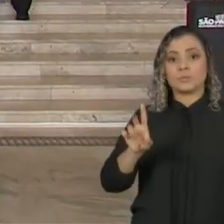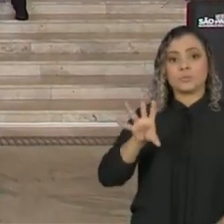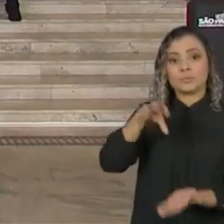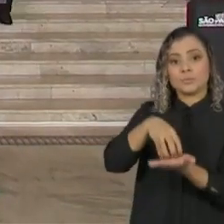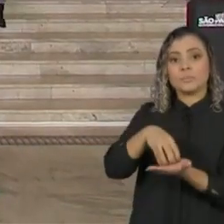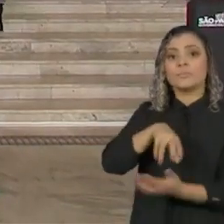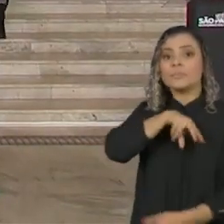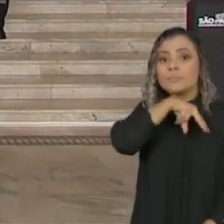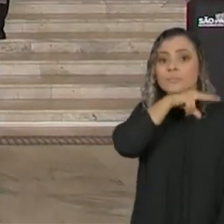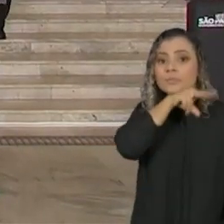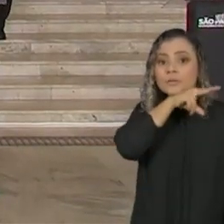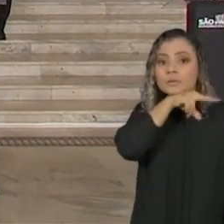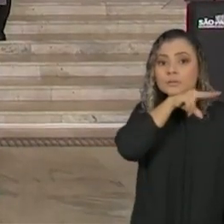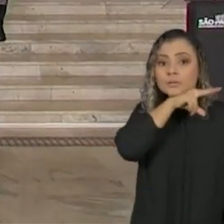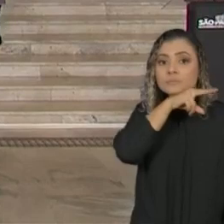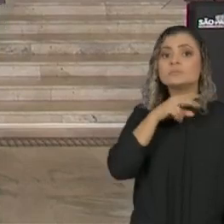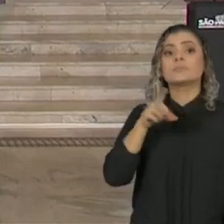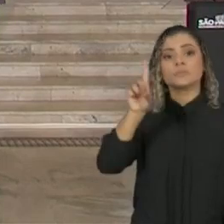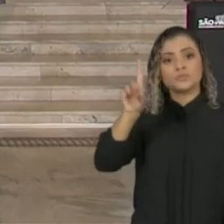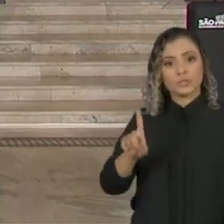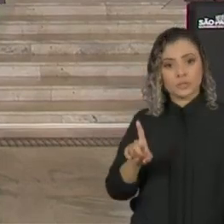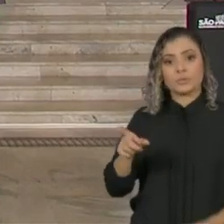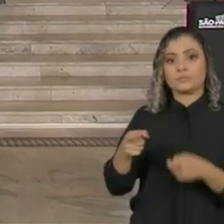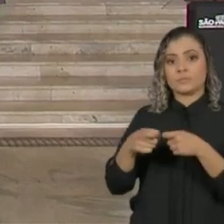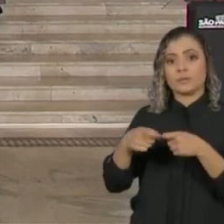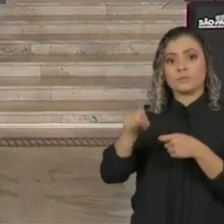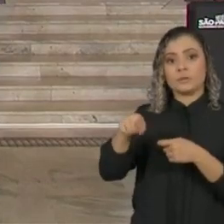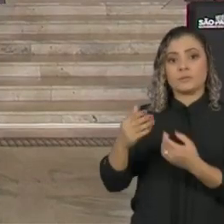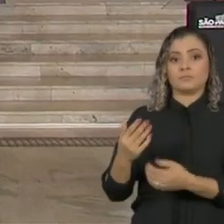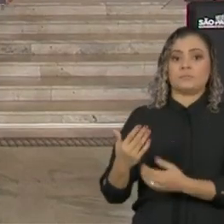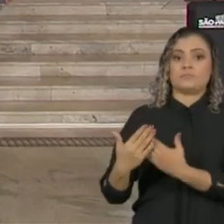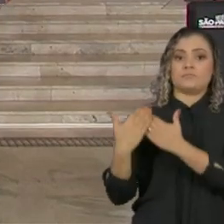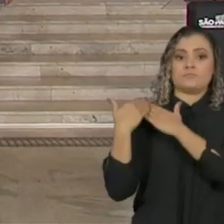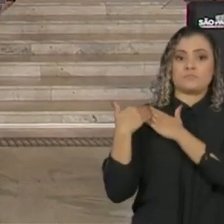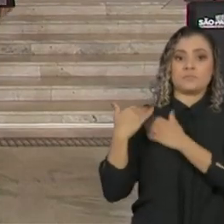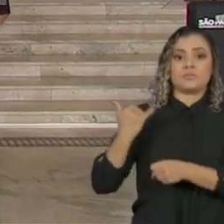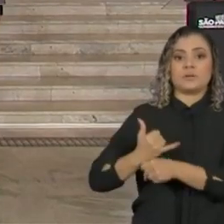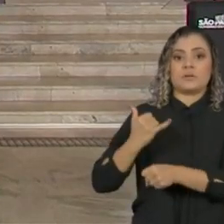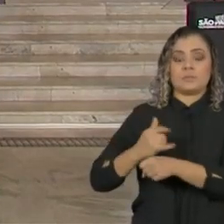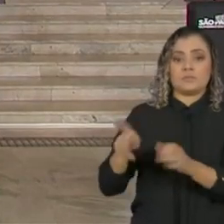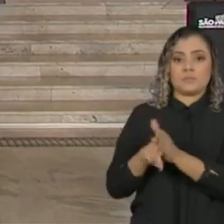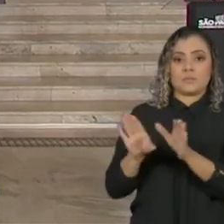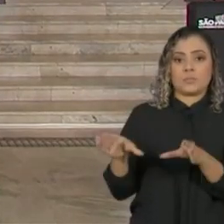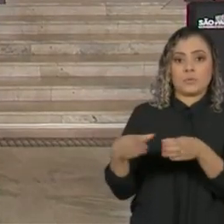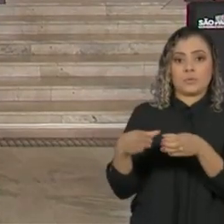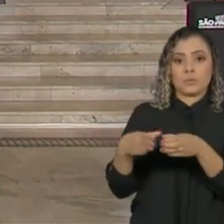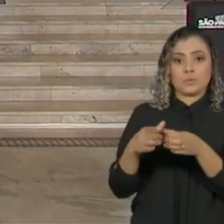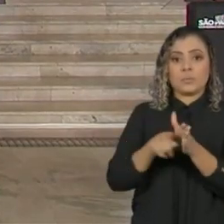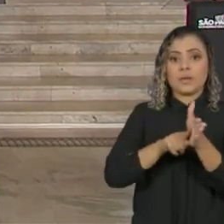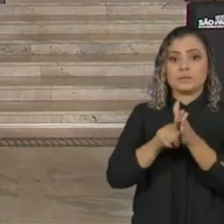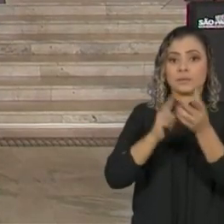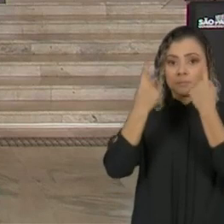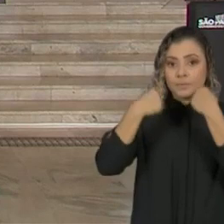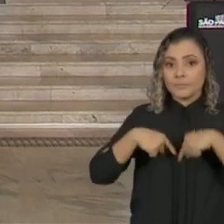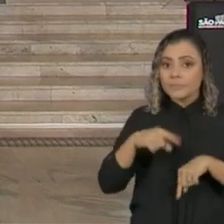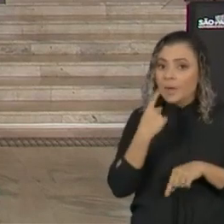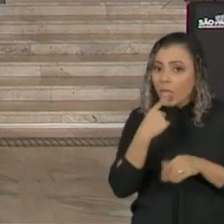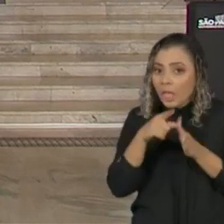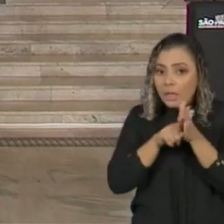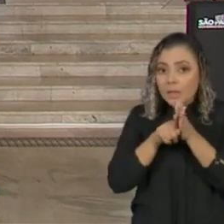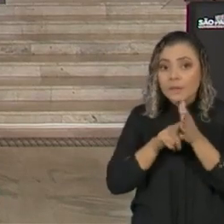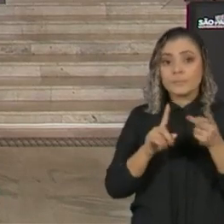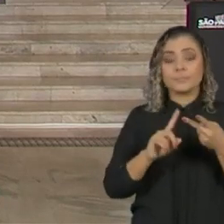Instituto Butantan, que está organizando e chefiando toda a realização dos exames, e também